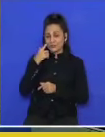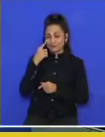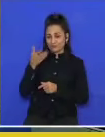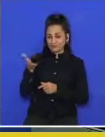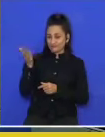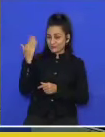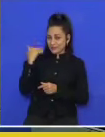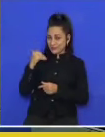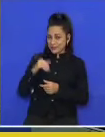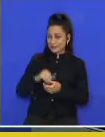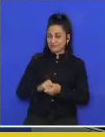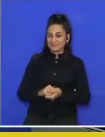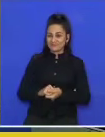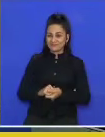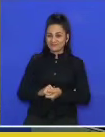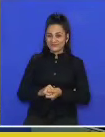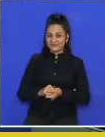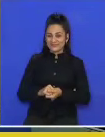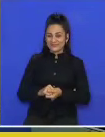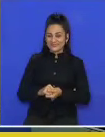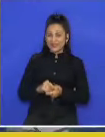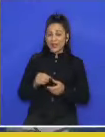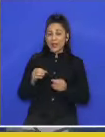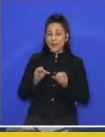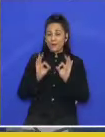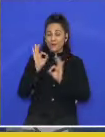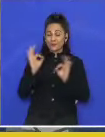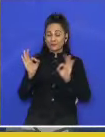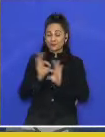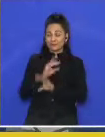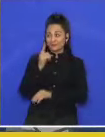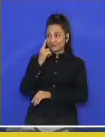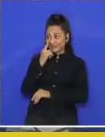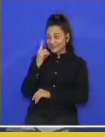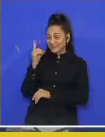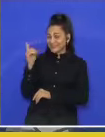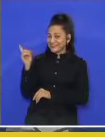tempo, vamos lá. Bolas posicionadas.